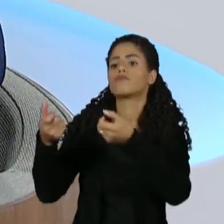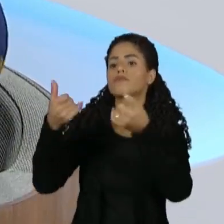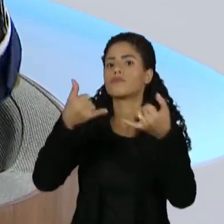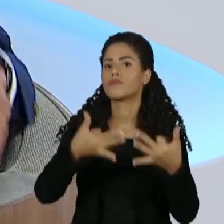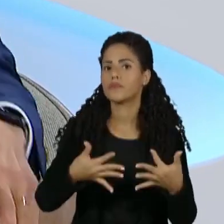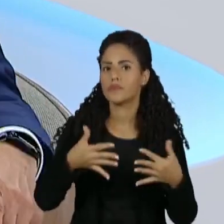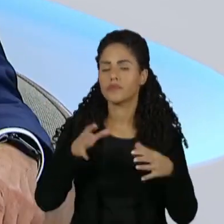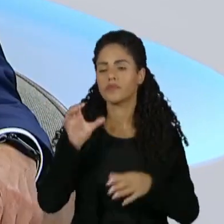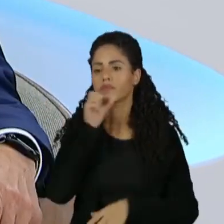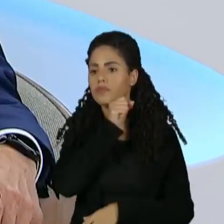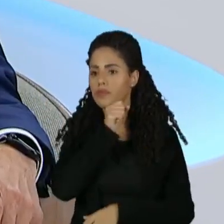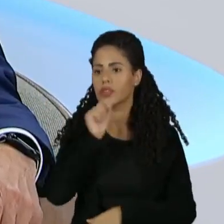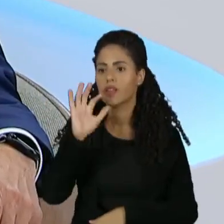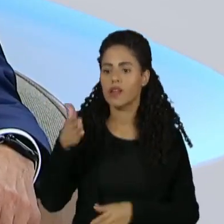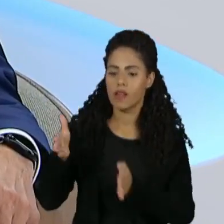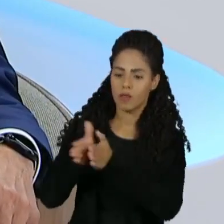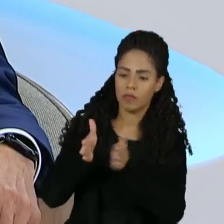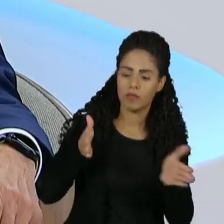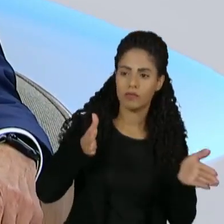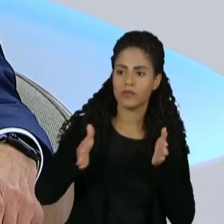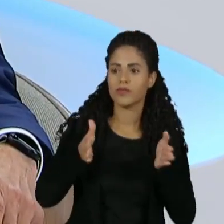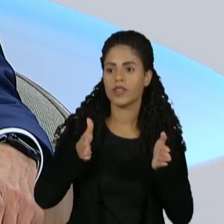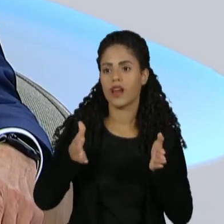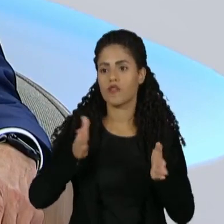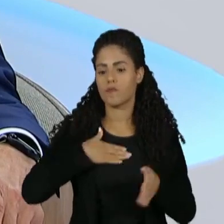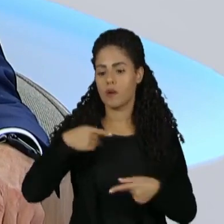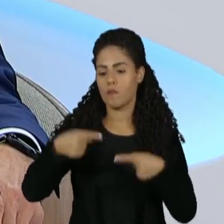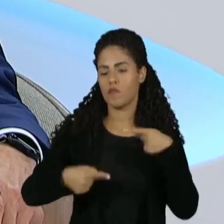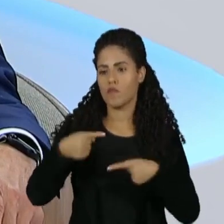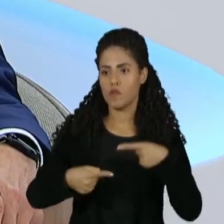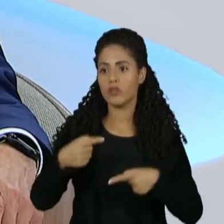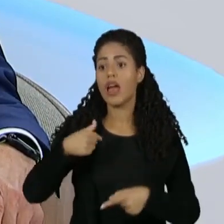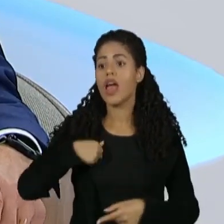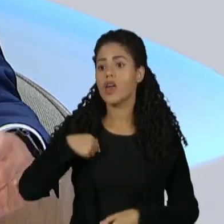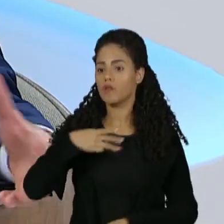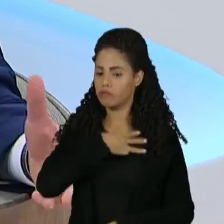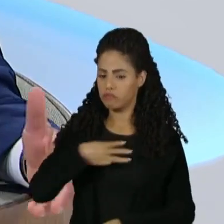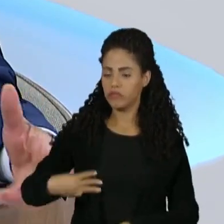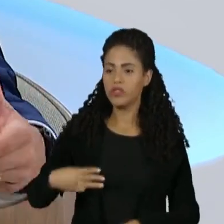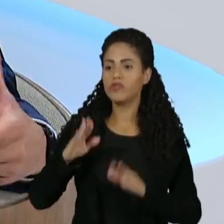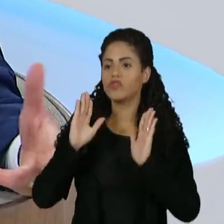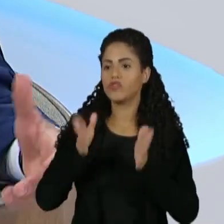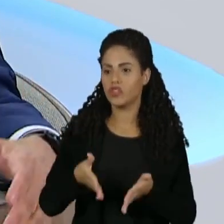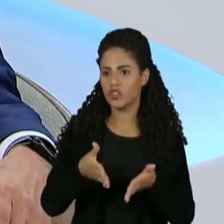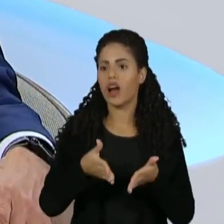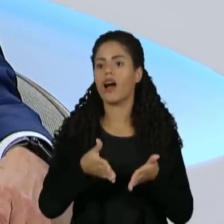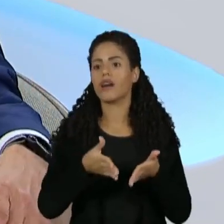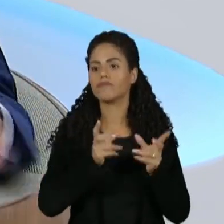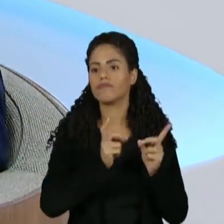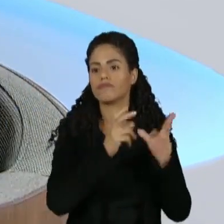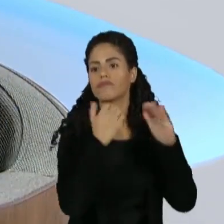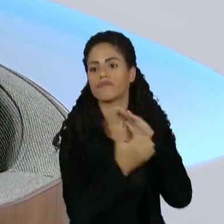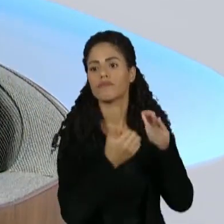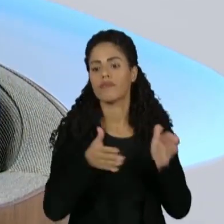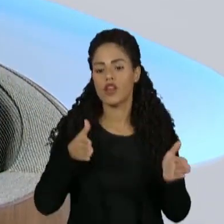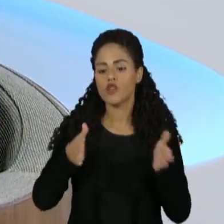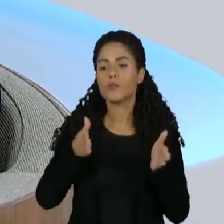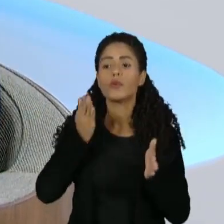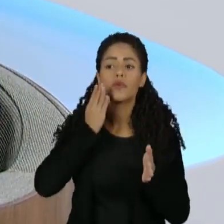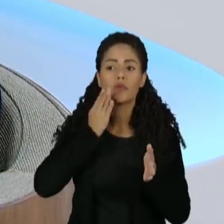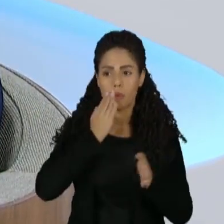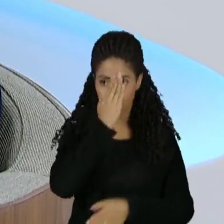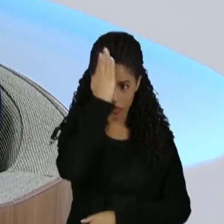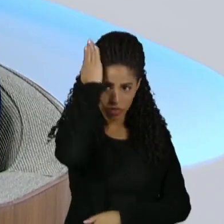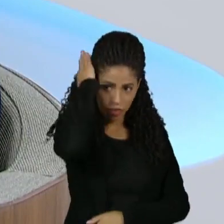ou pequena trajetória minha política eu fui Ministro de indústria comércio do governo do Michel Temer se eu nunca mais